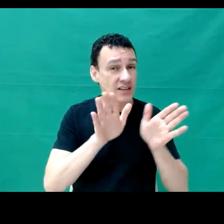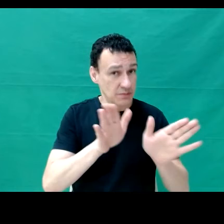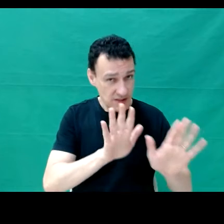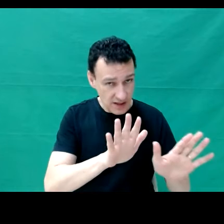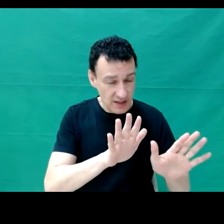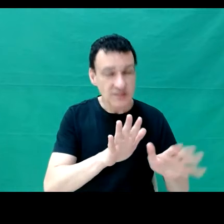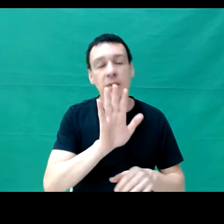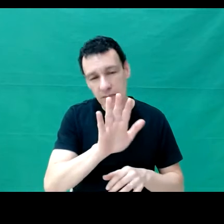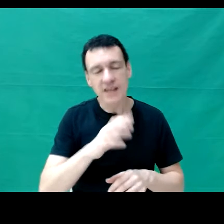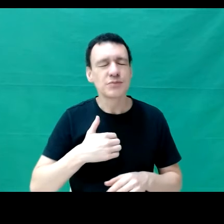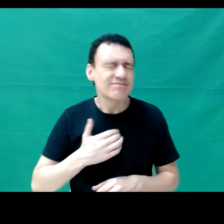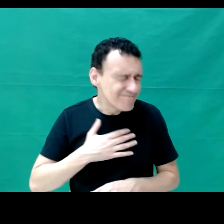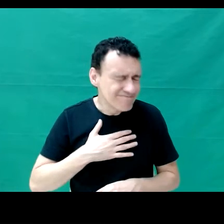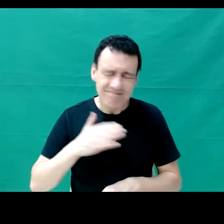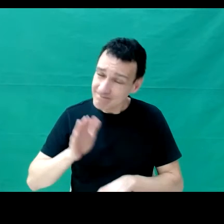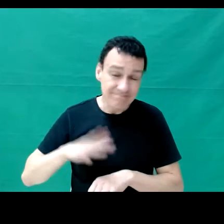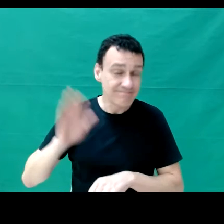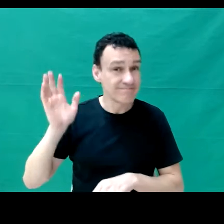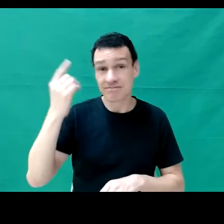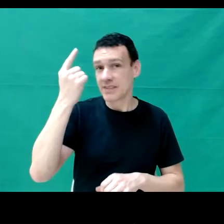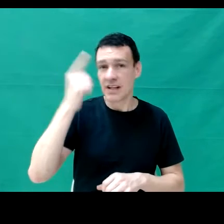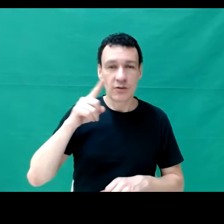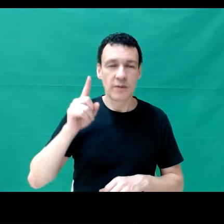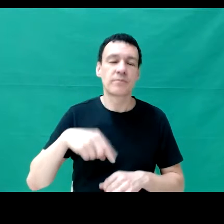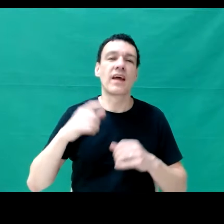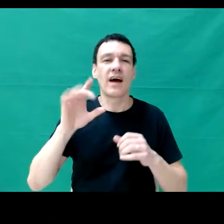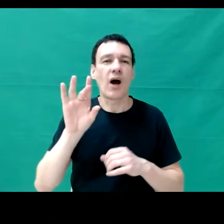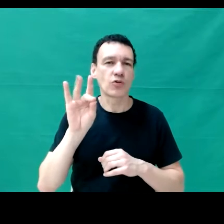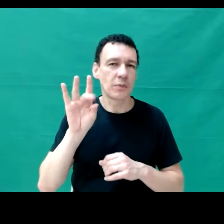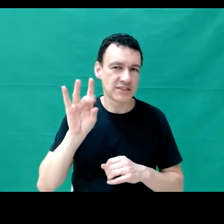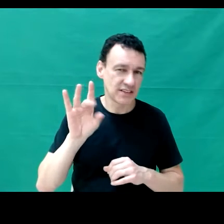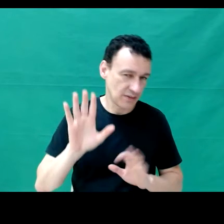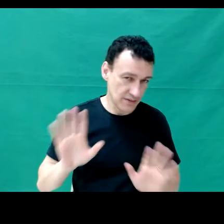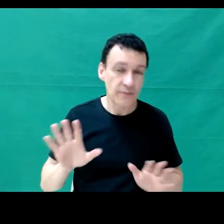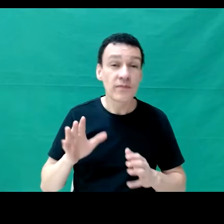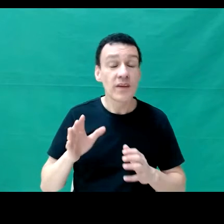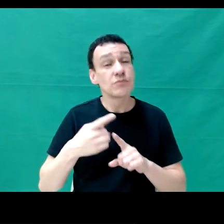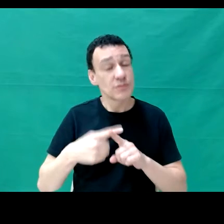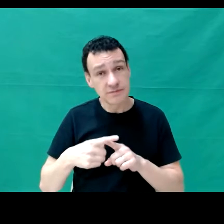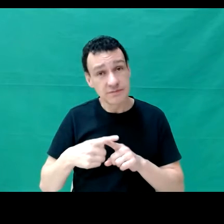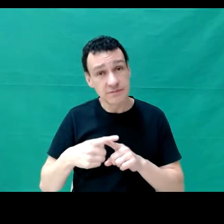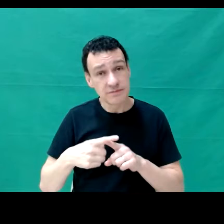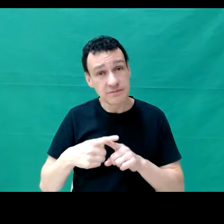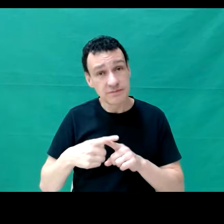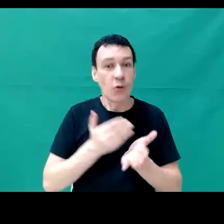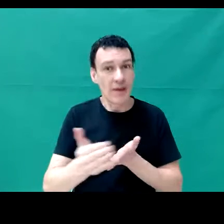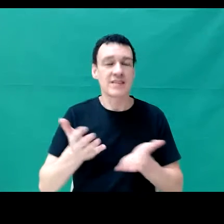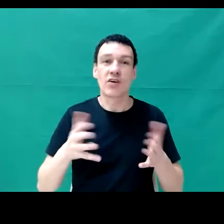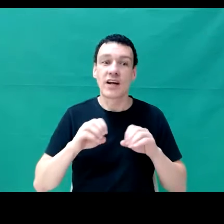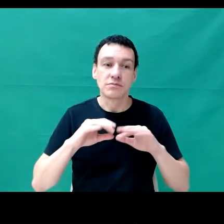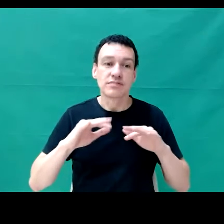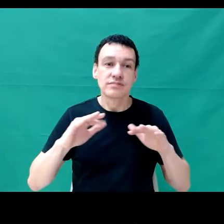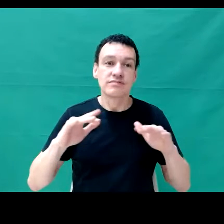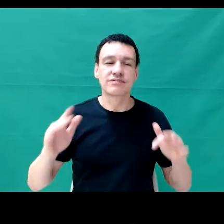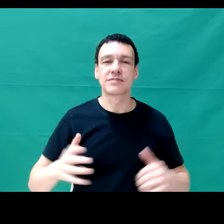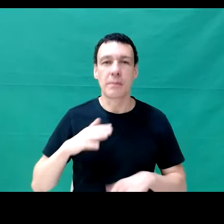é a parte de automação hoje, que é uma nova frente que está aparecendo, né, pessoal. Antes da gente começar a